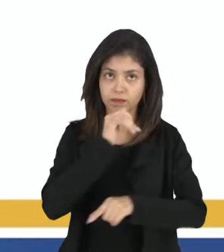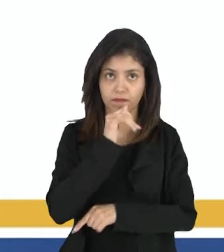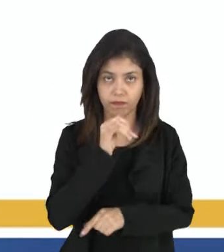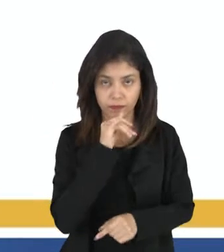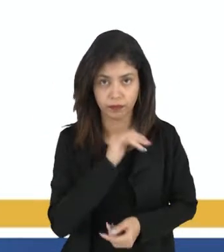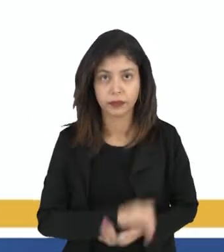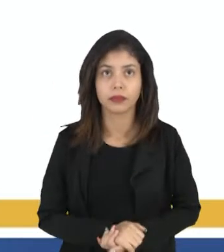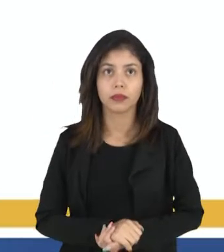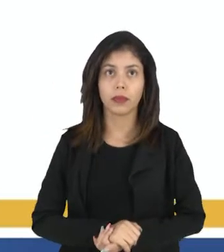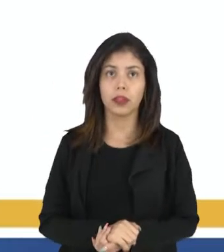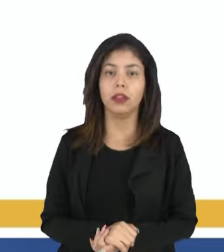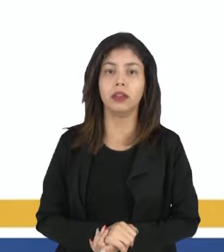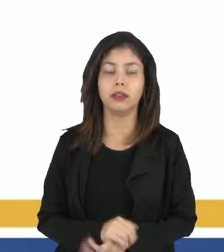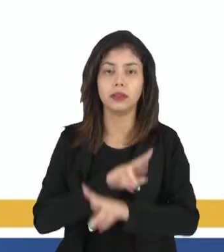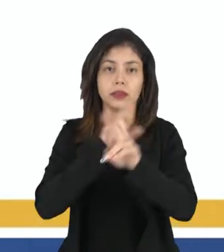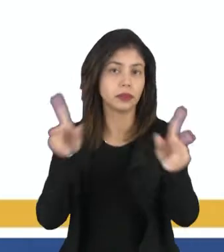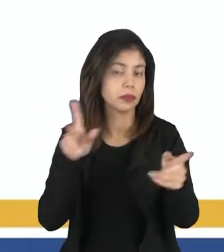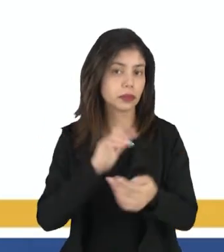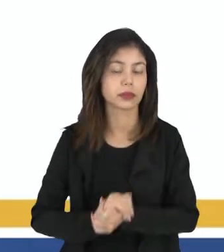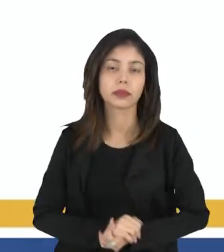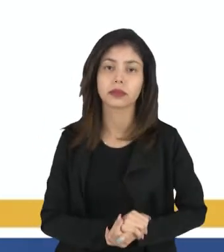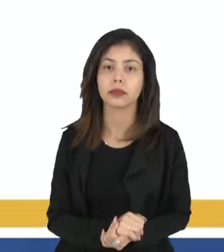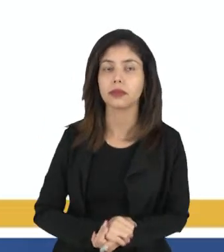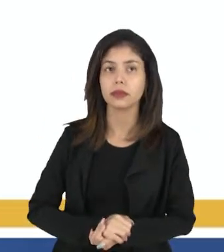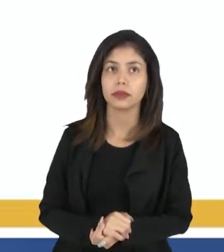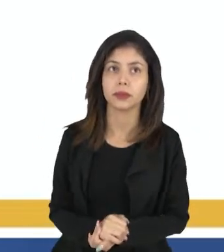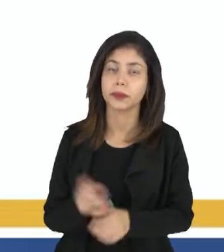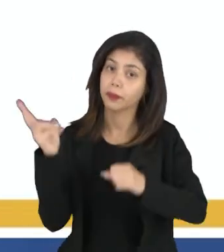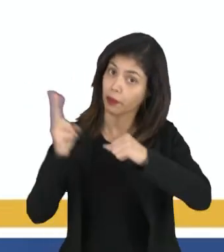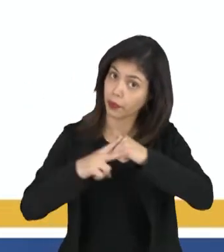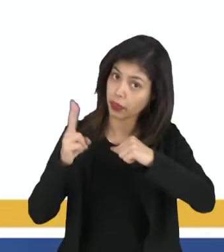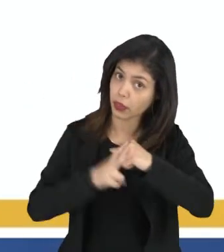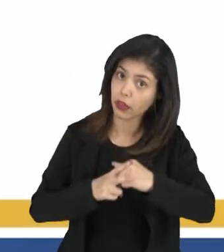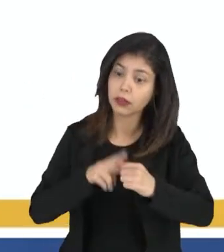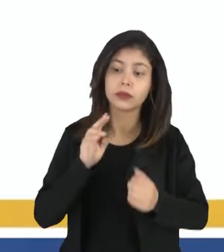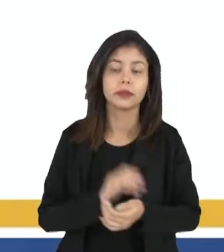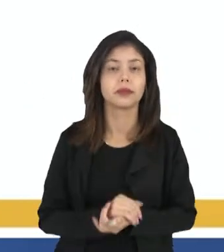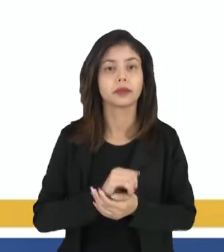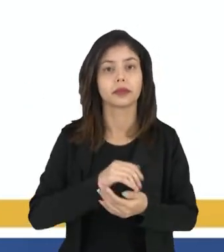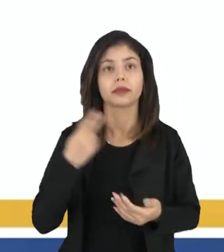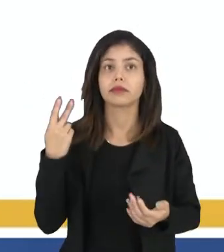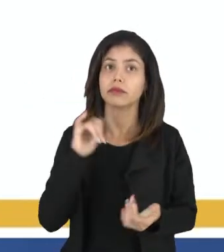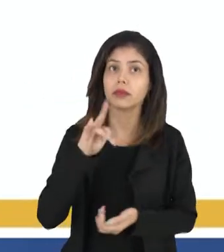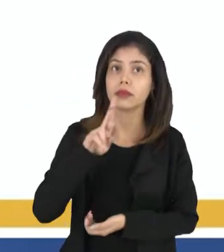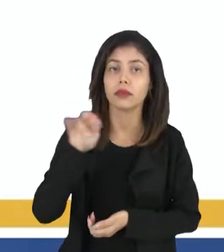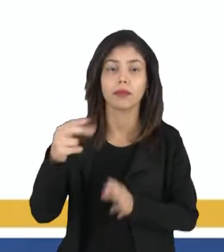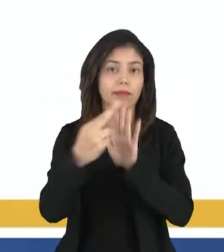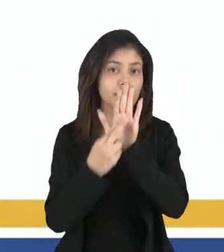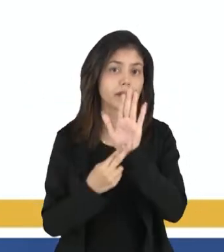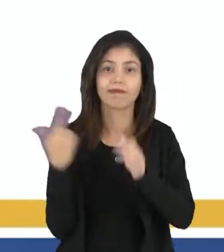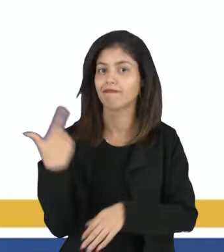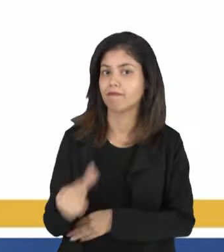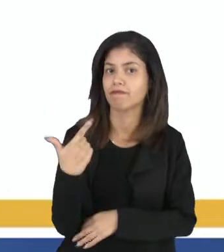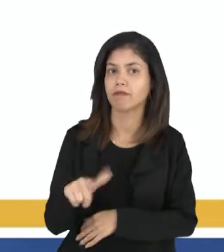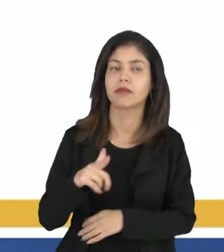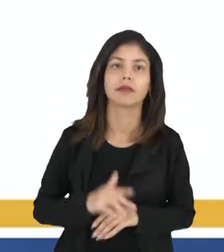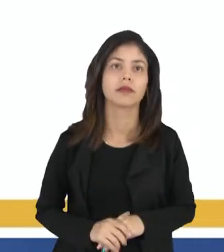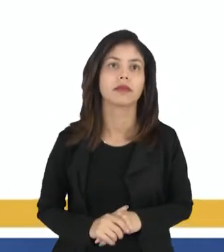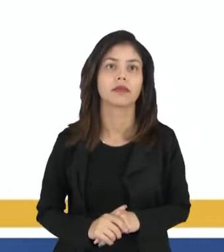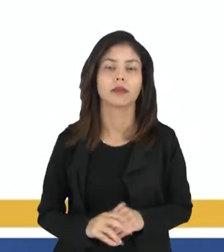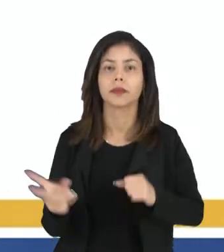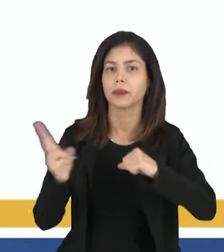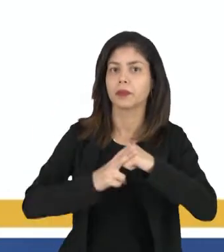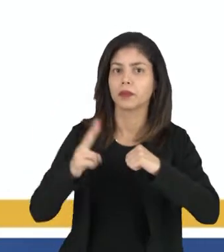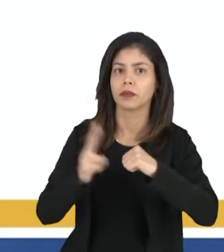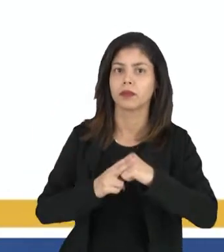formas distintas, ou seja, gente, os verbos irregulares não seguem regra. São